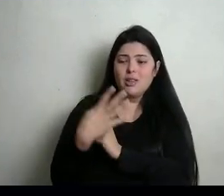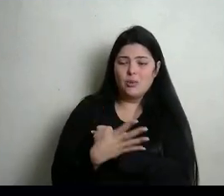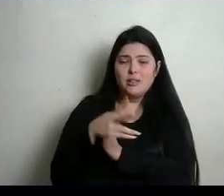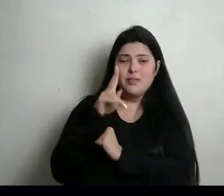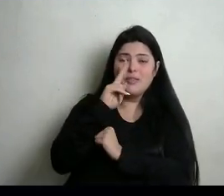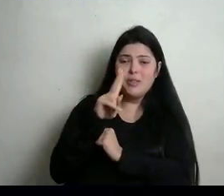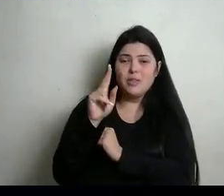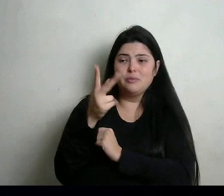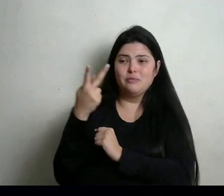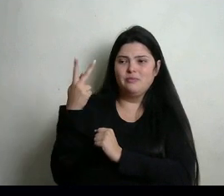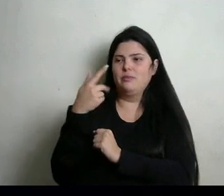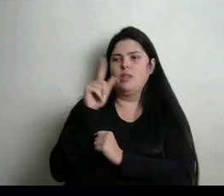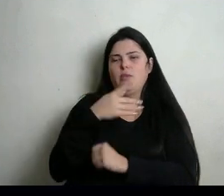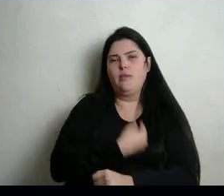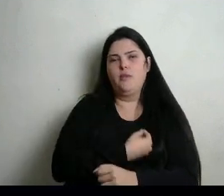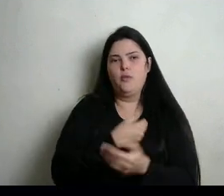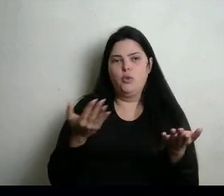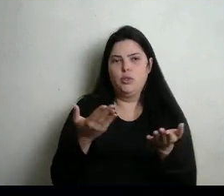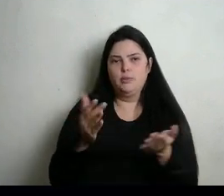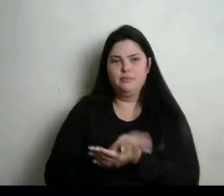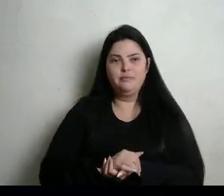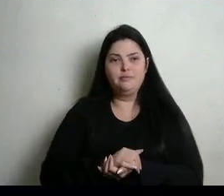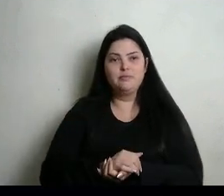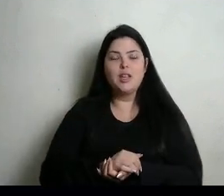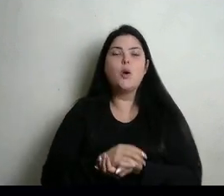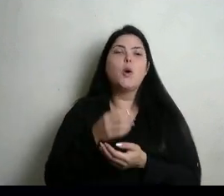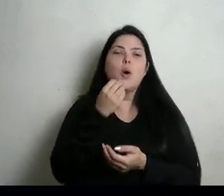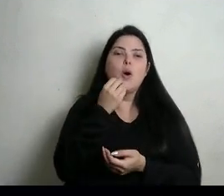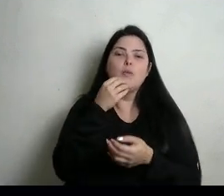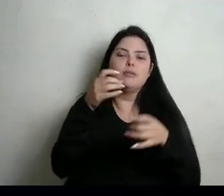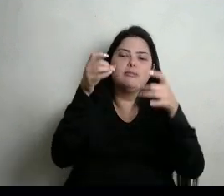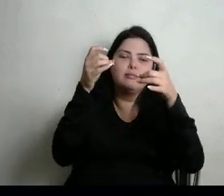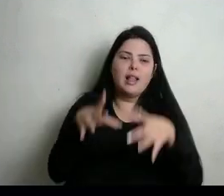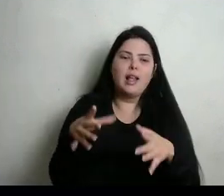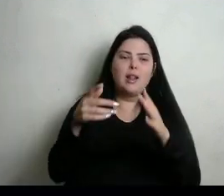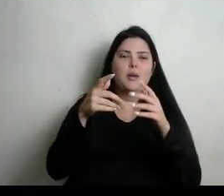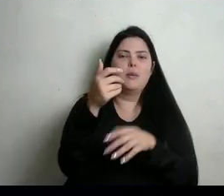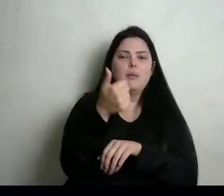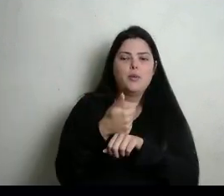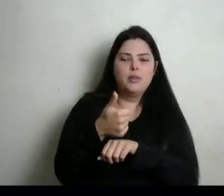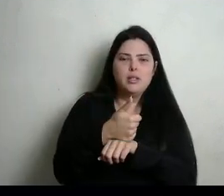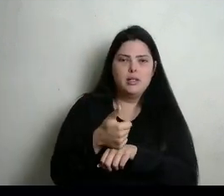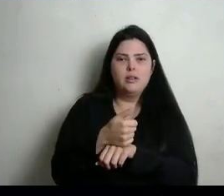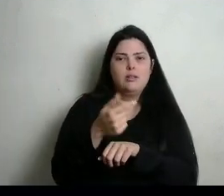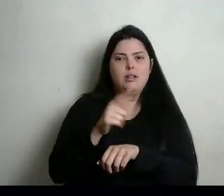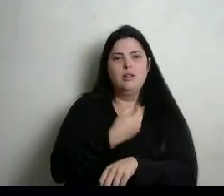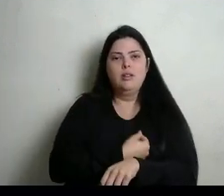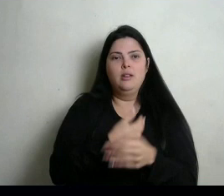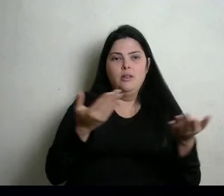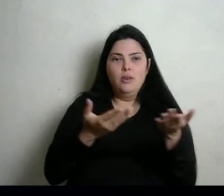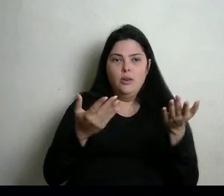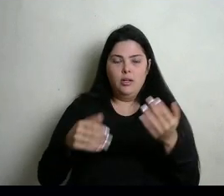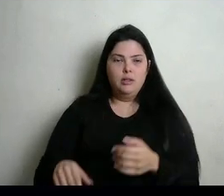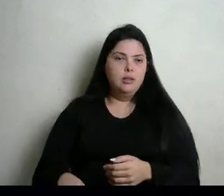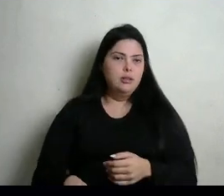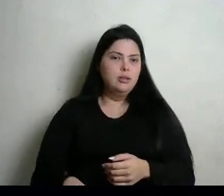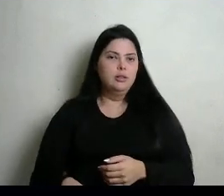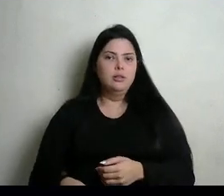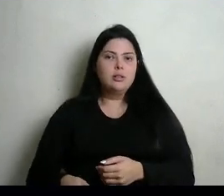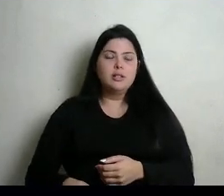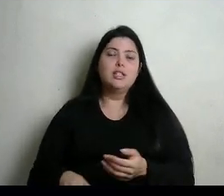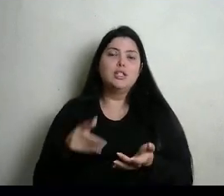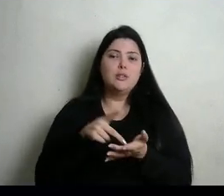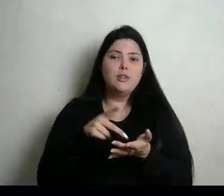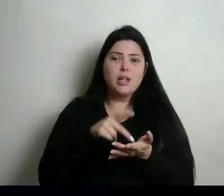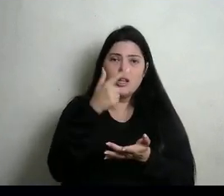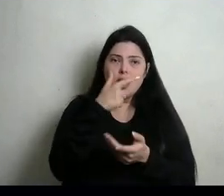eu não estaria aqui hoje. Teria certamente abandonado a profissão, não estaria aqui hoje. E, sinceramente, eu acho que essa